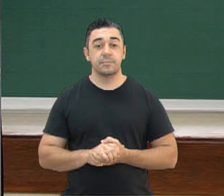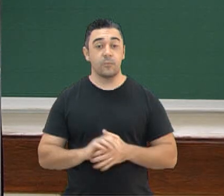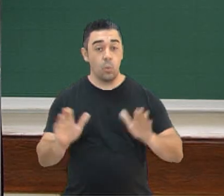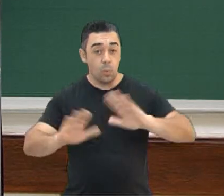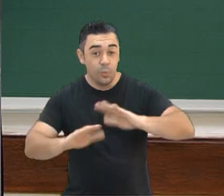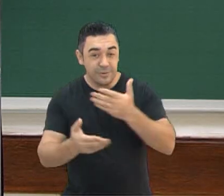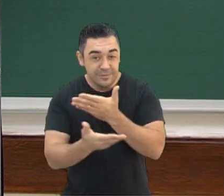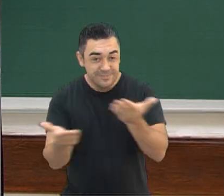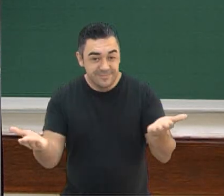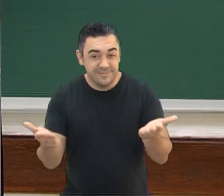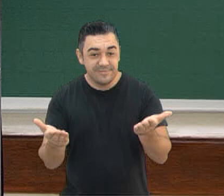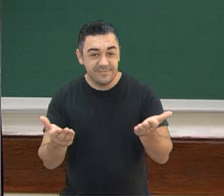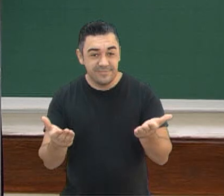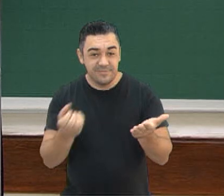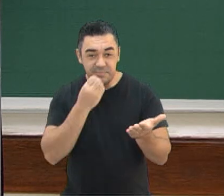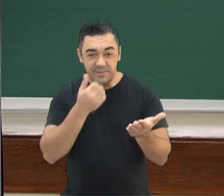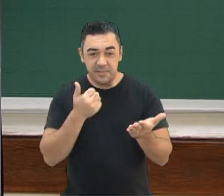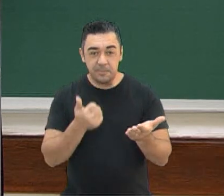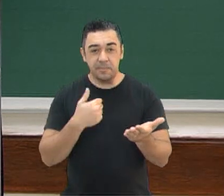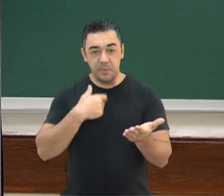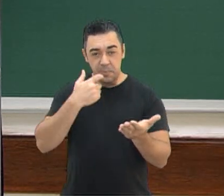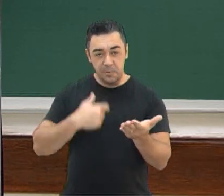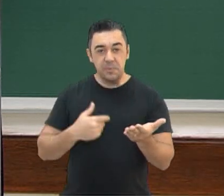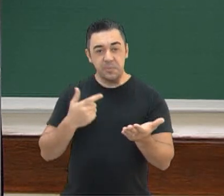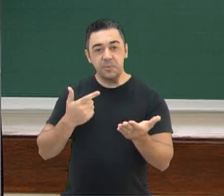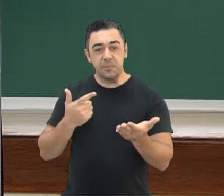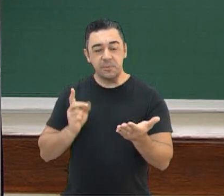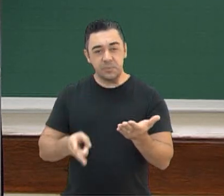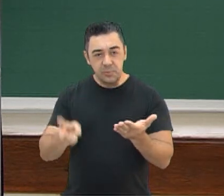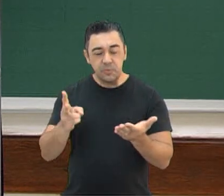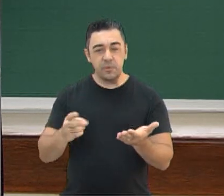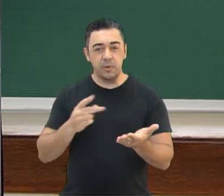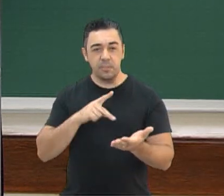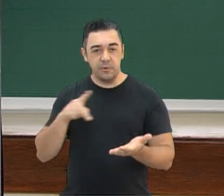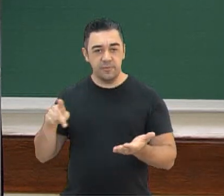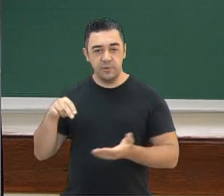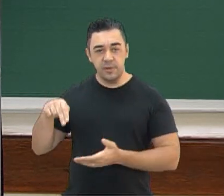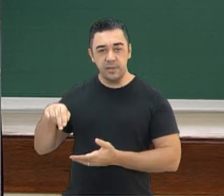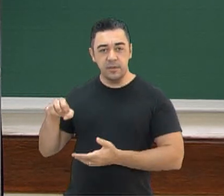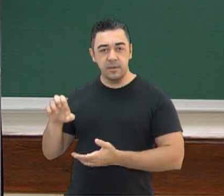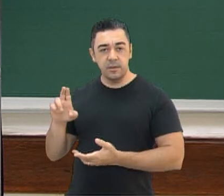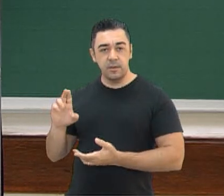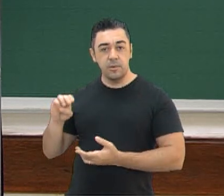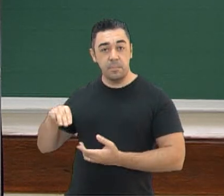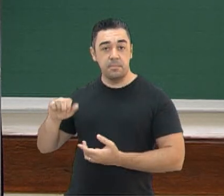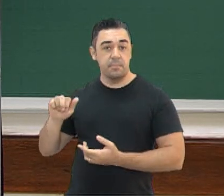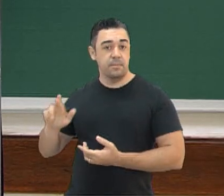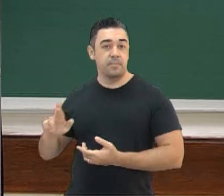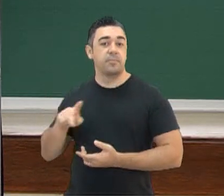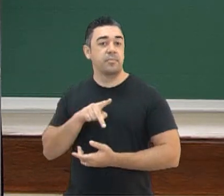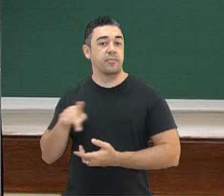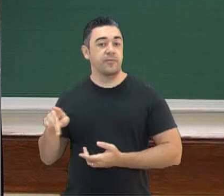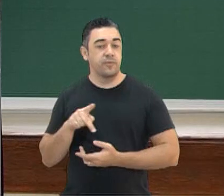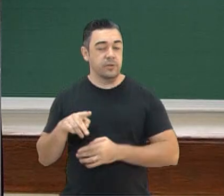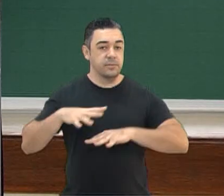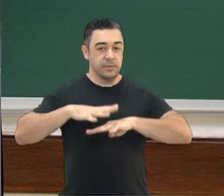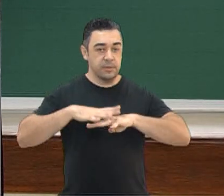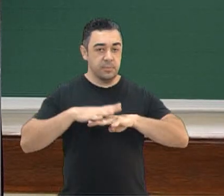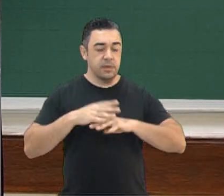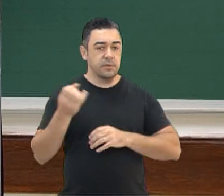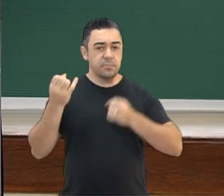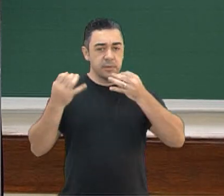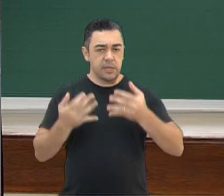Olá, pessoal! Estou aqui novamente, a professora Neumar, da disciplina de matemática. Na última aula nós falamos sobre o